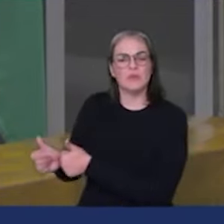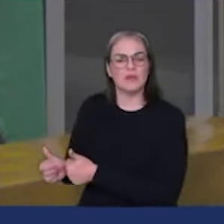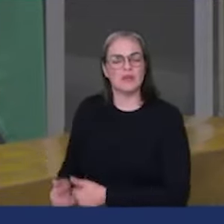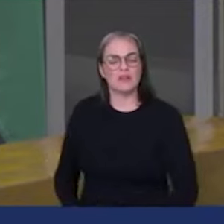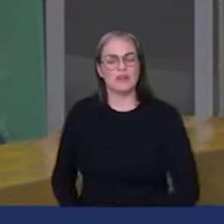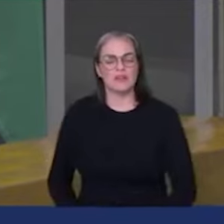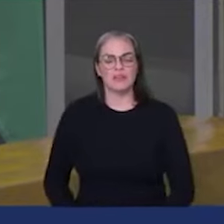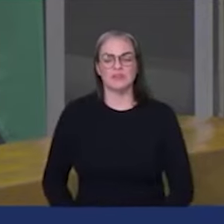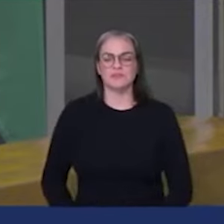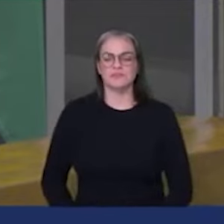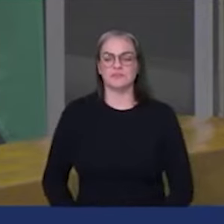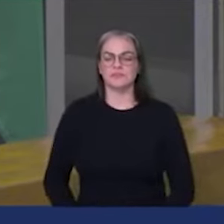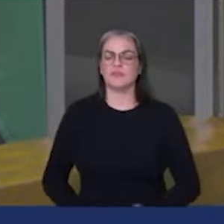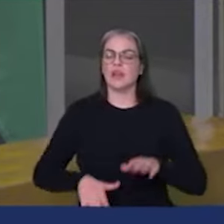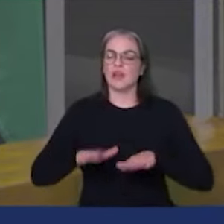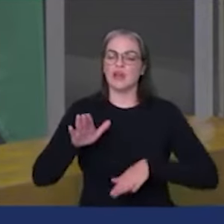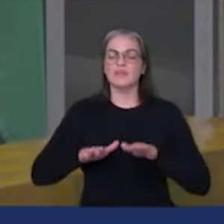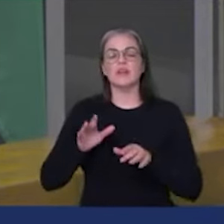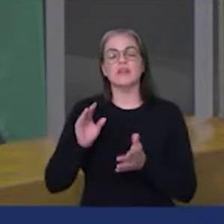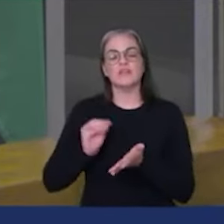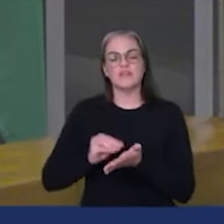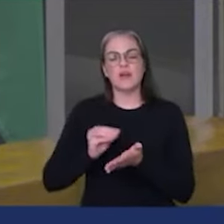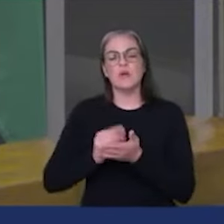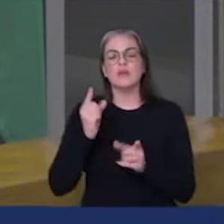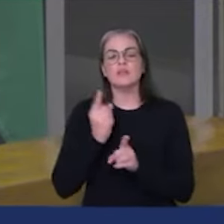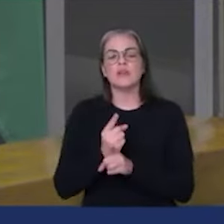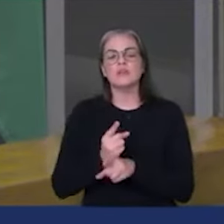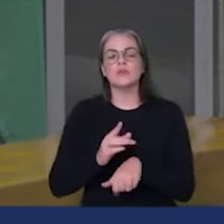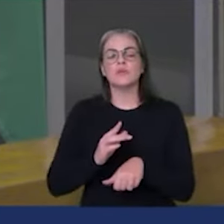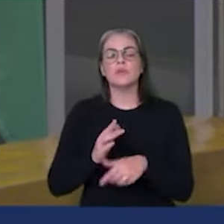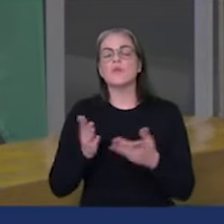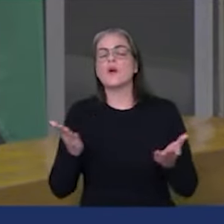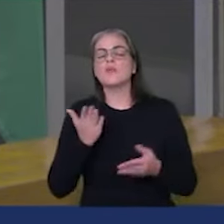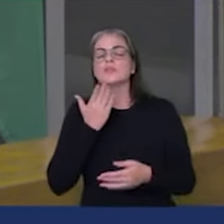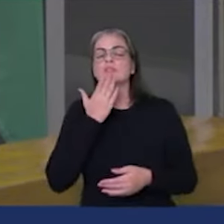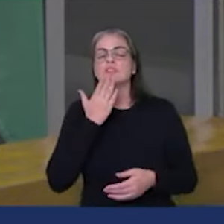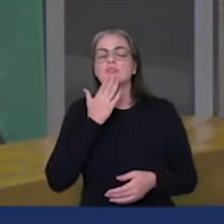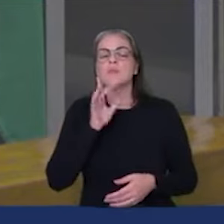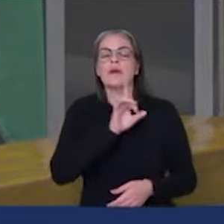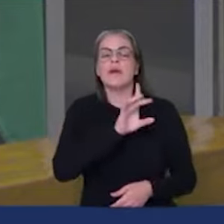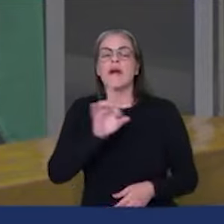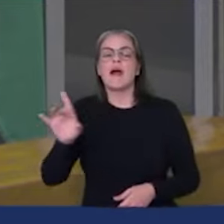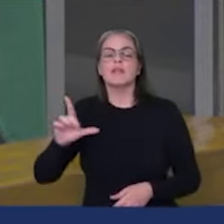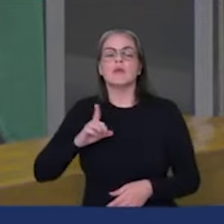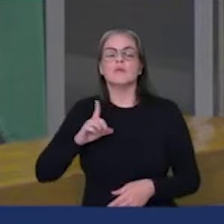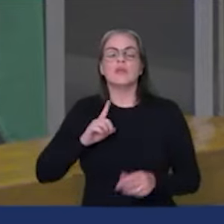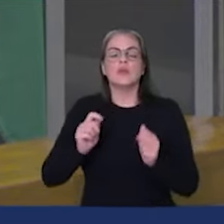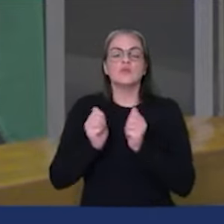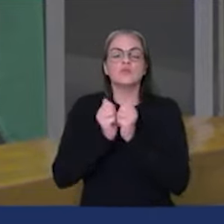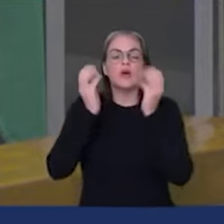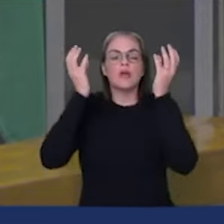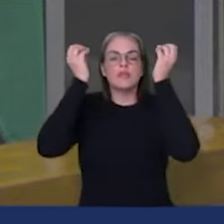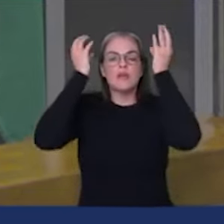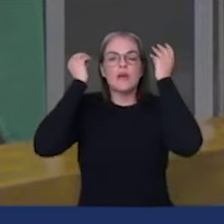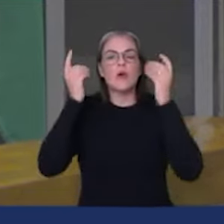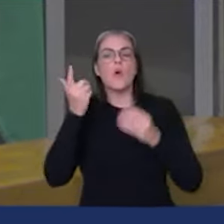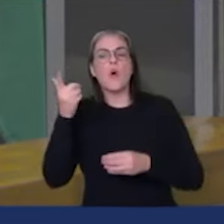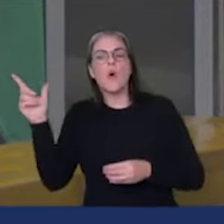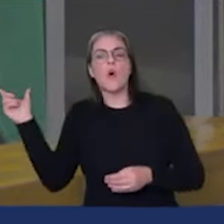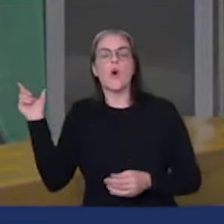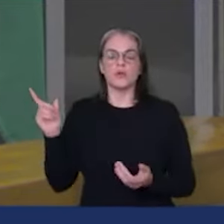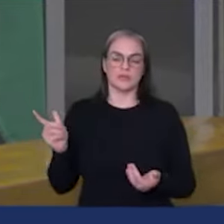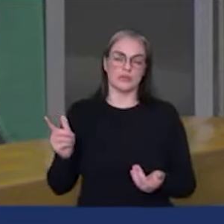muitas vezes não são diagnosticados corretamente. Por isso, a causa TDAH está tão estigmatizada, pois cada indivíduo é